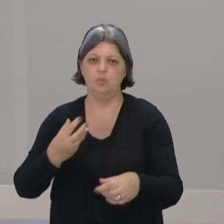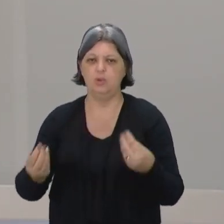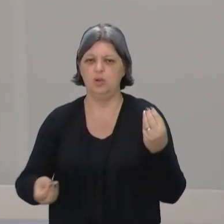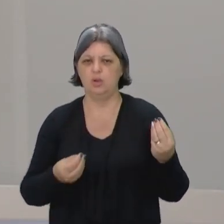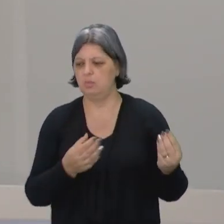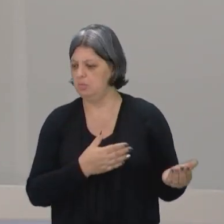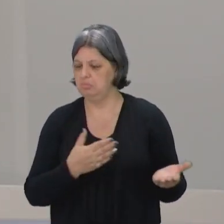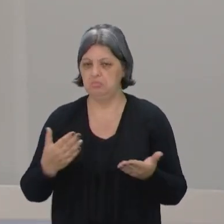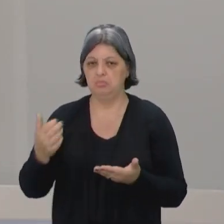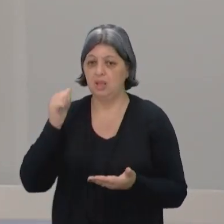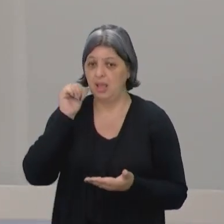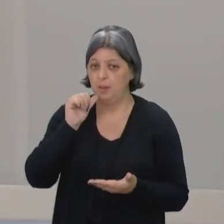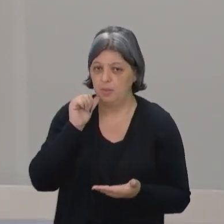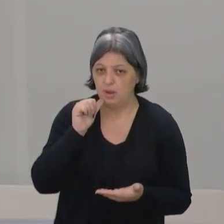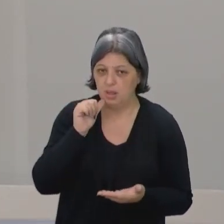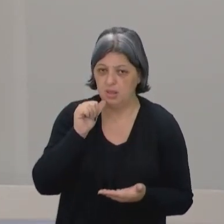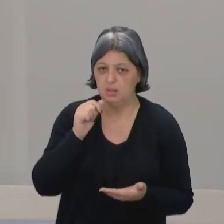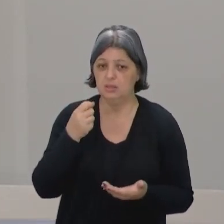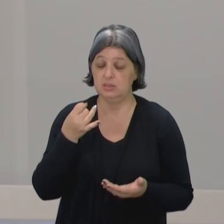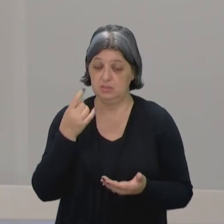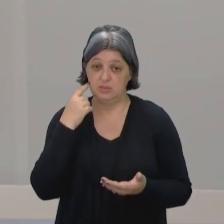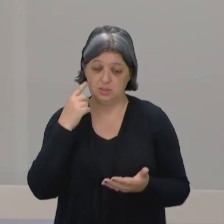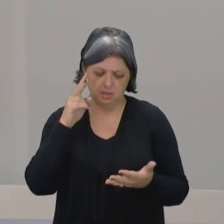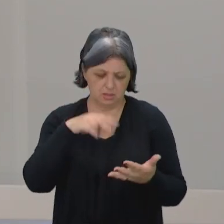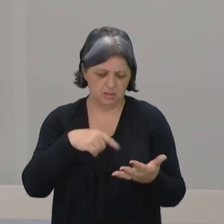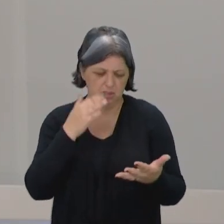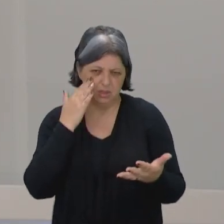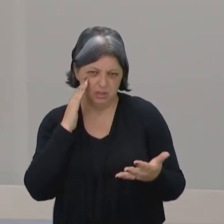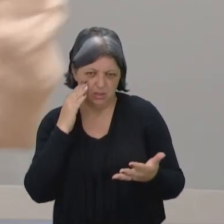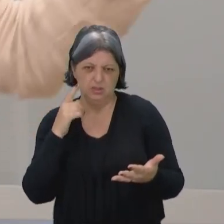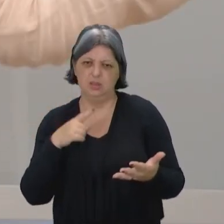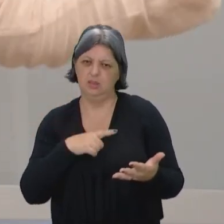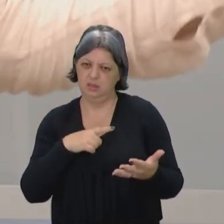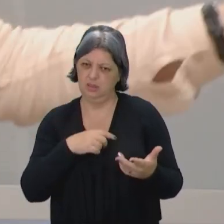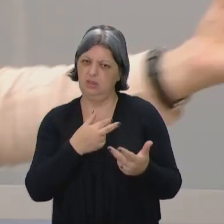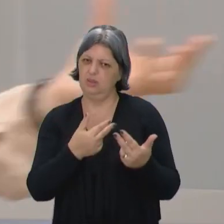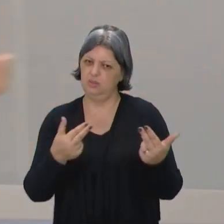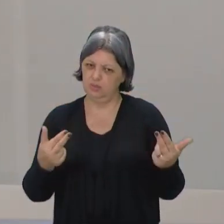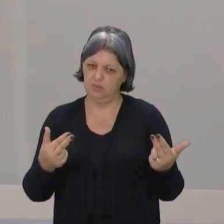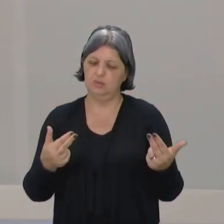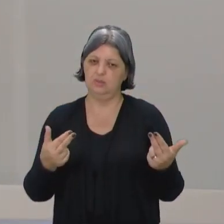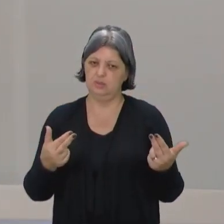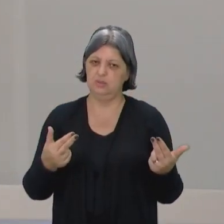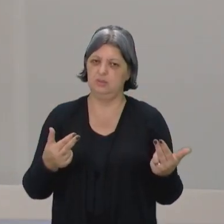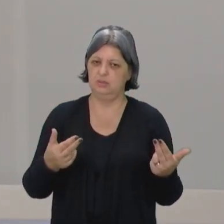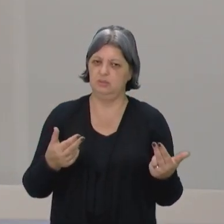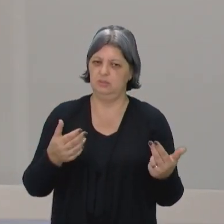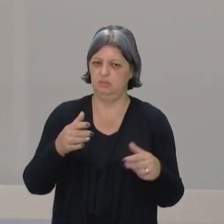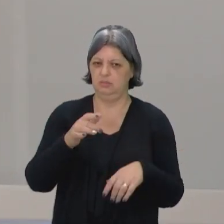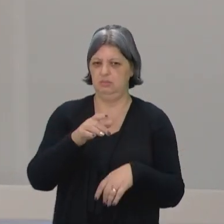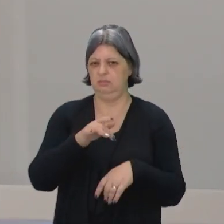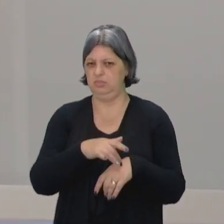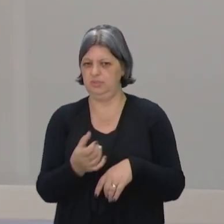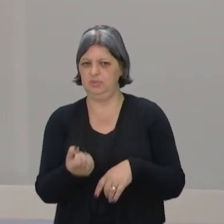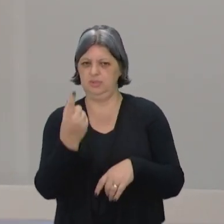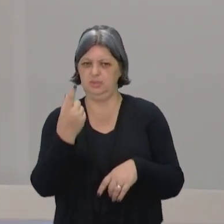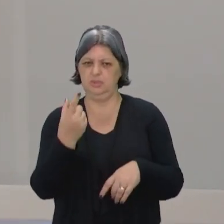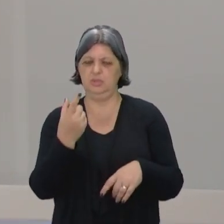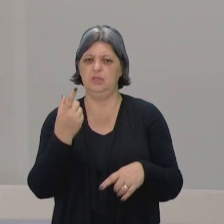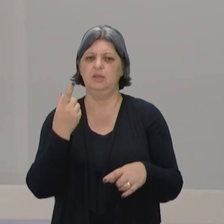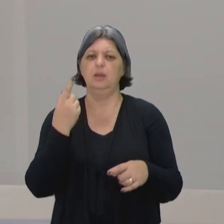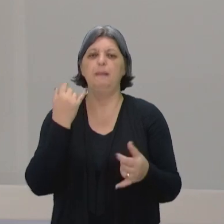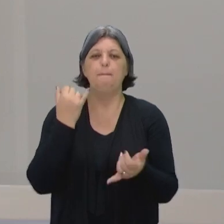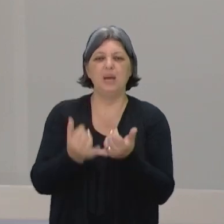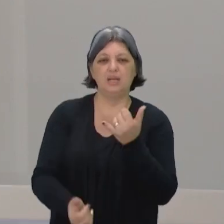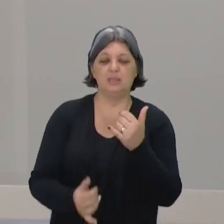na notícia? Né? Se você ler criticamente isso, você vai conseguir observar que, historicamente, ela vem sendo